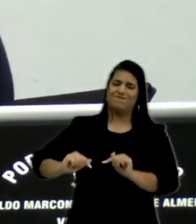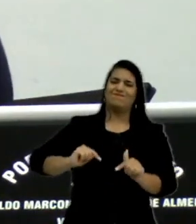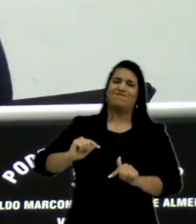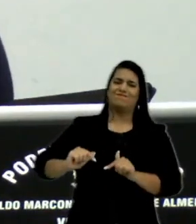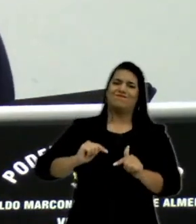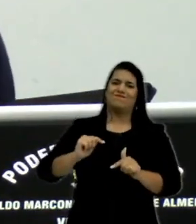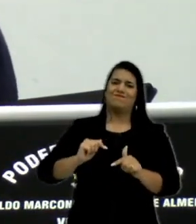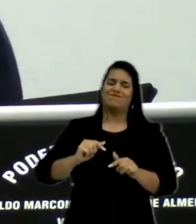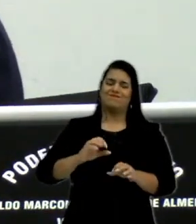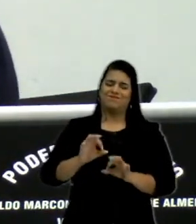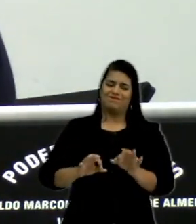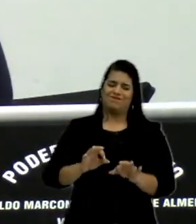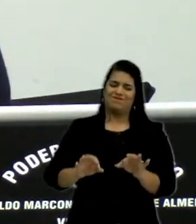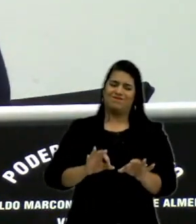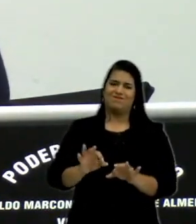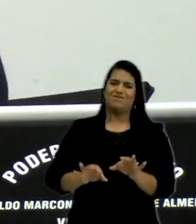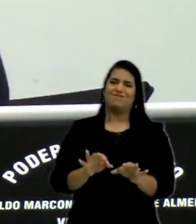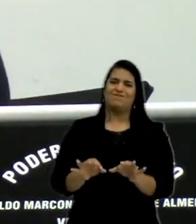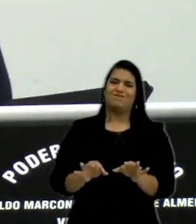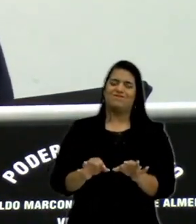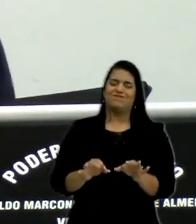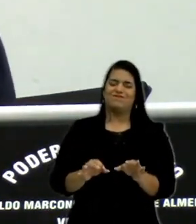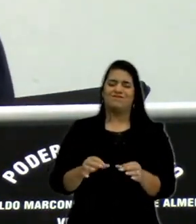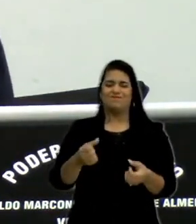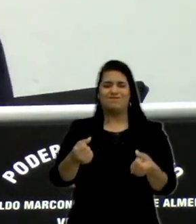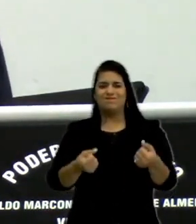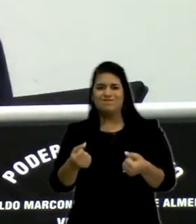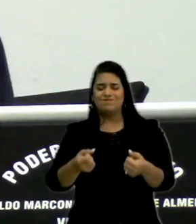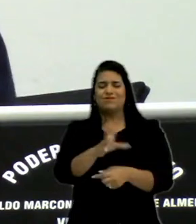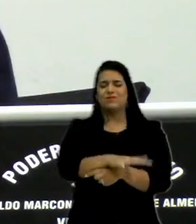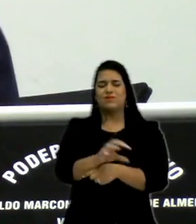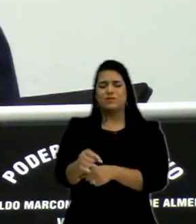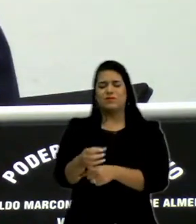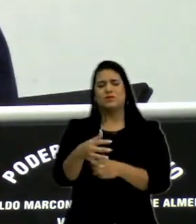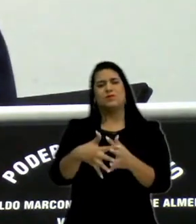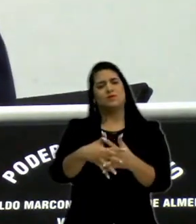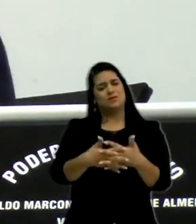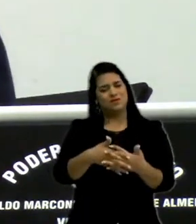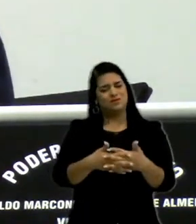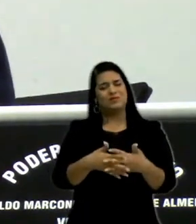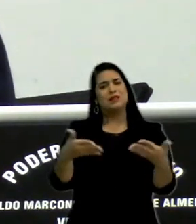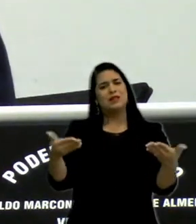trator, carro. Então, no dia de hoje, eu quero desejar